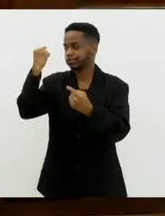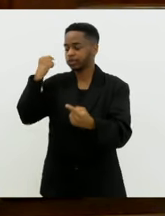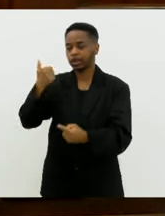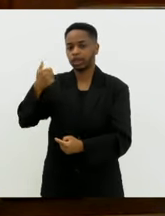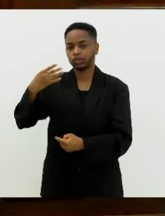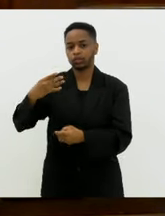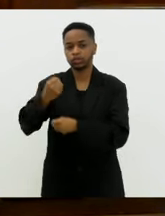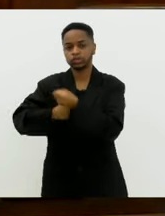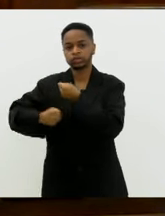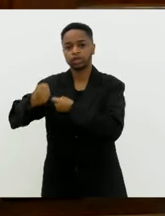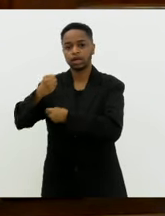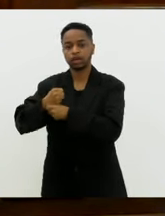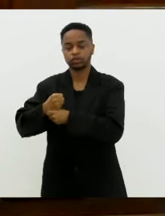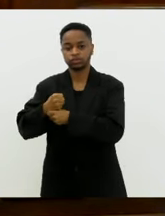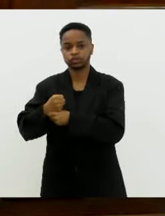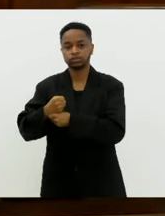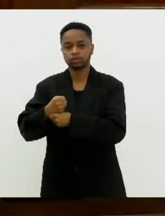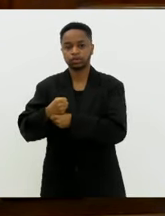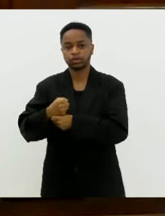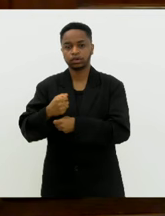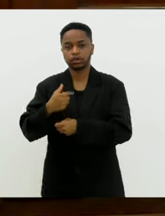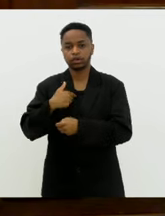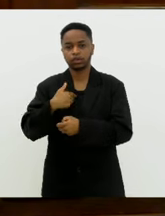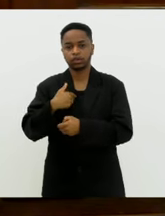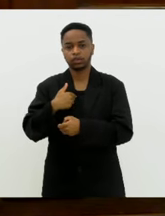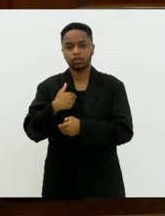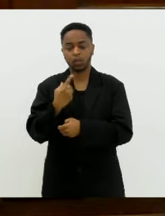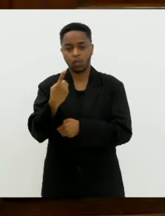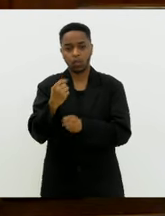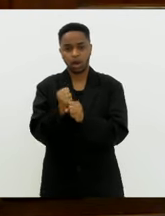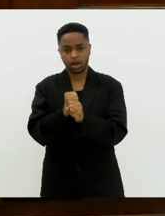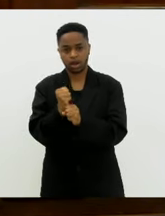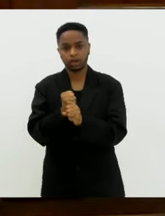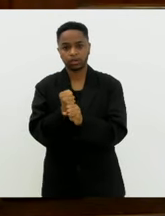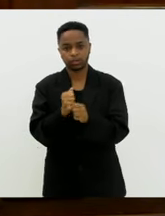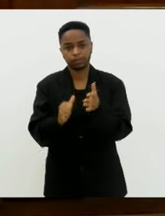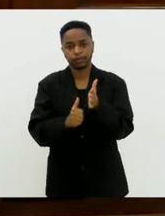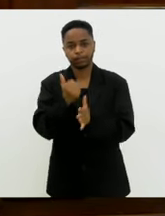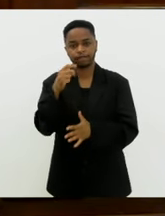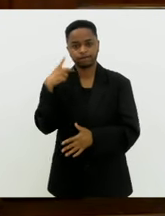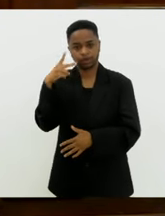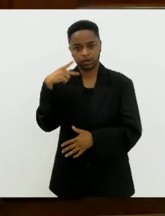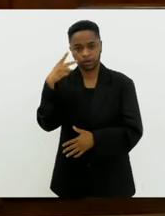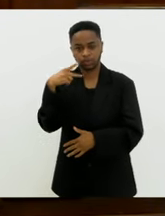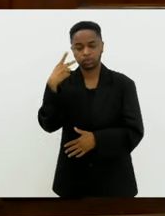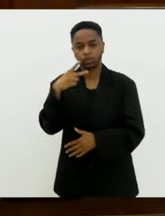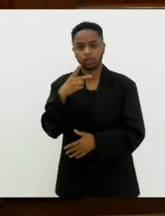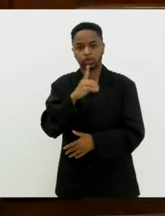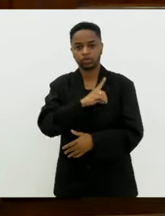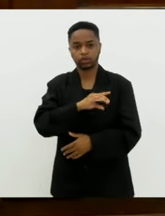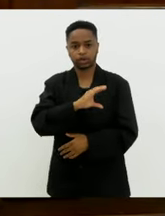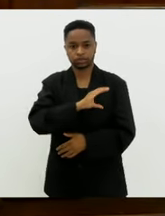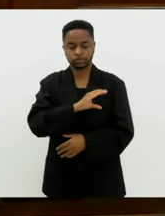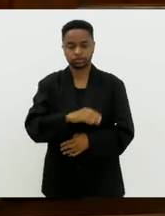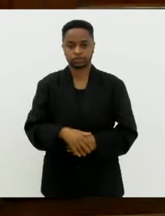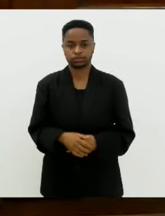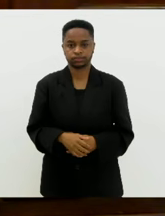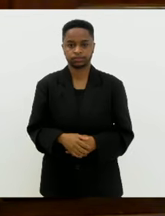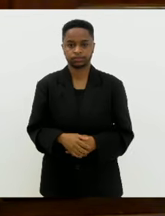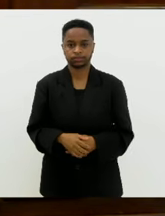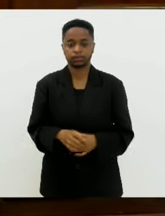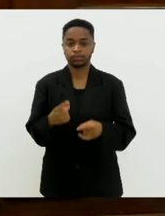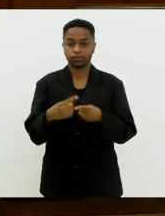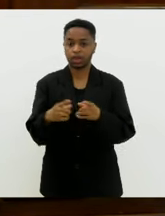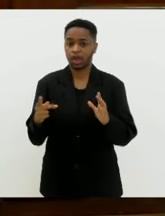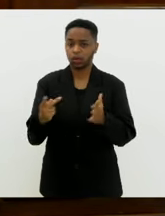fazendo exatamente um ano como vereador de Duque de Caxias, nós tivemos uma